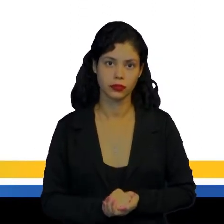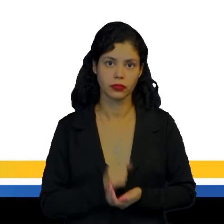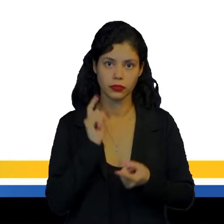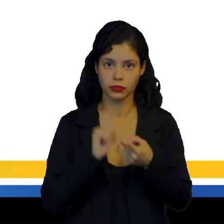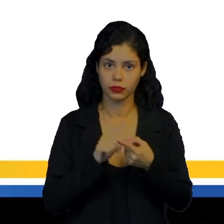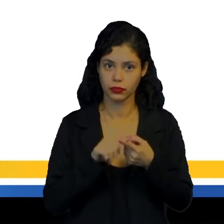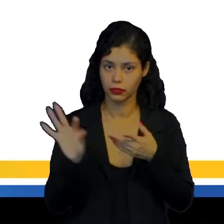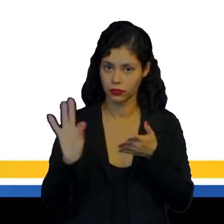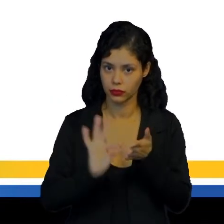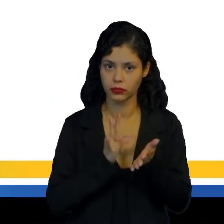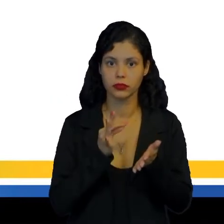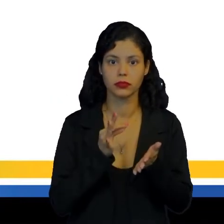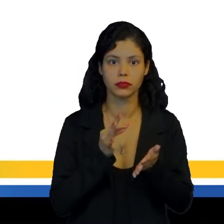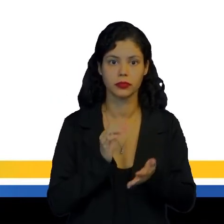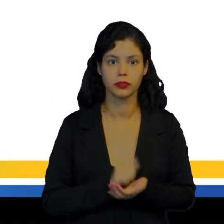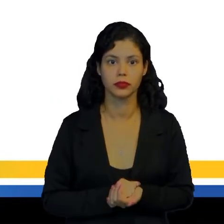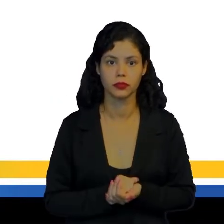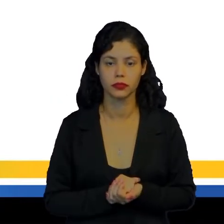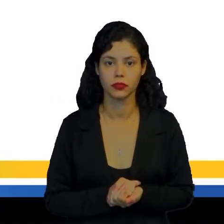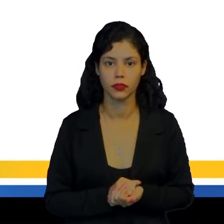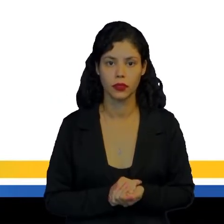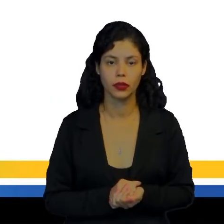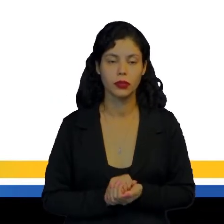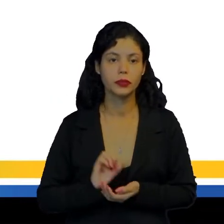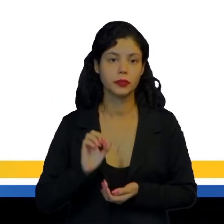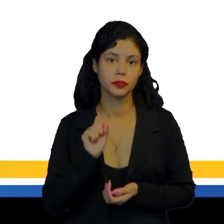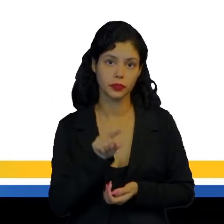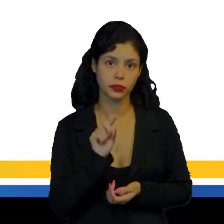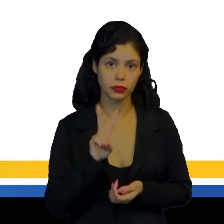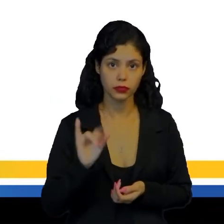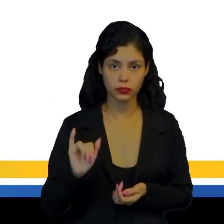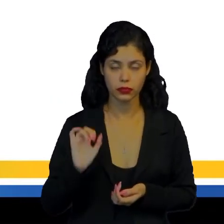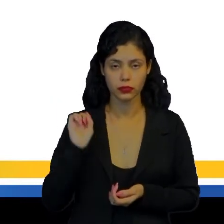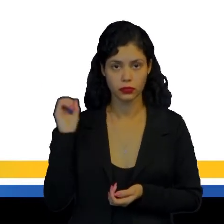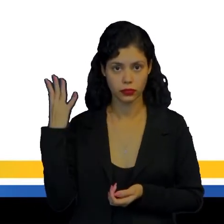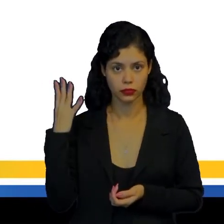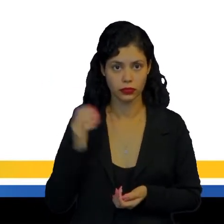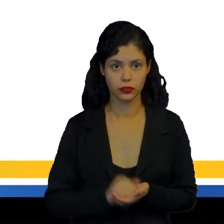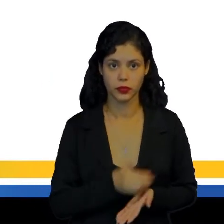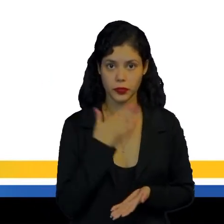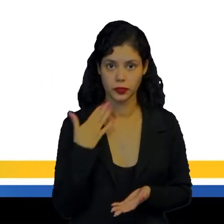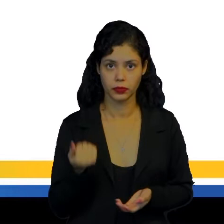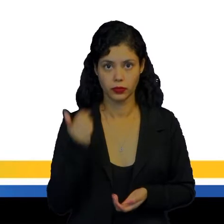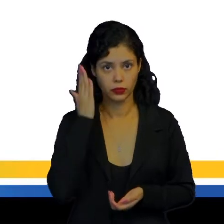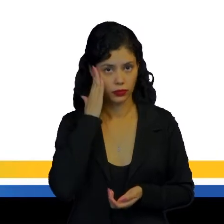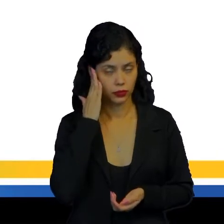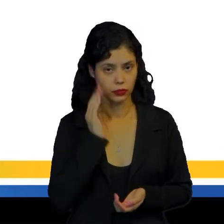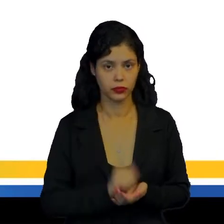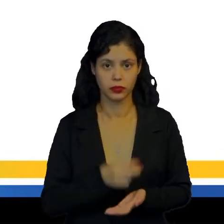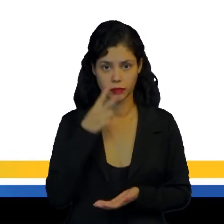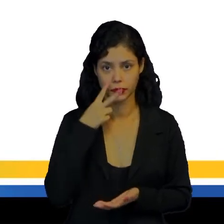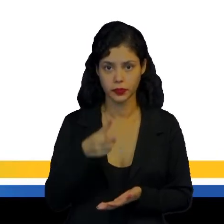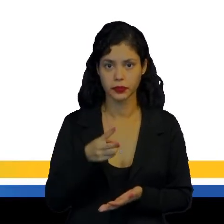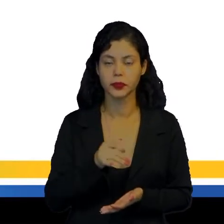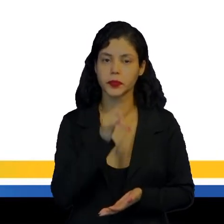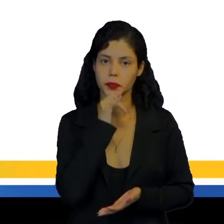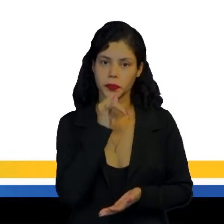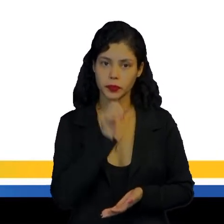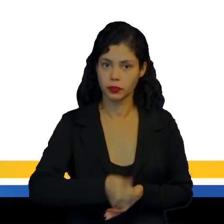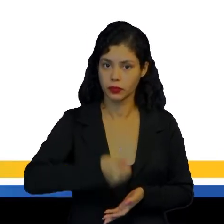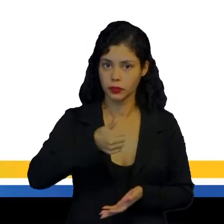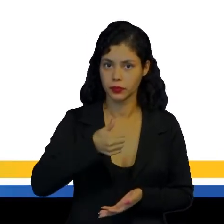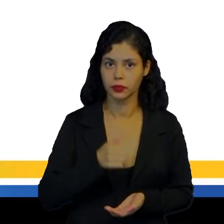Porque está escrito. Então vamos aí. Para a gente melhor entender, vamos dar uma olhada nesse exemplo